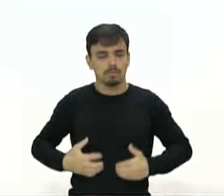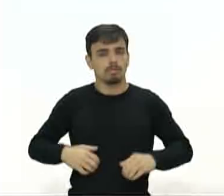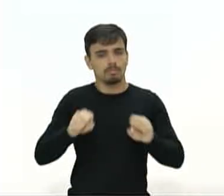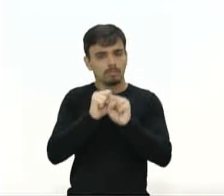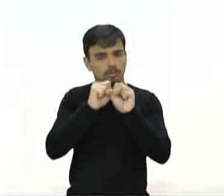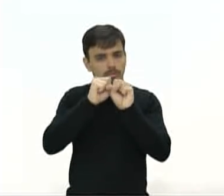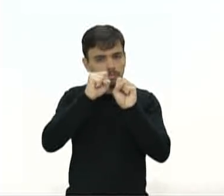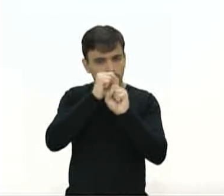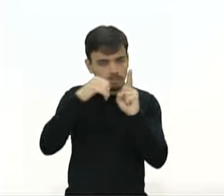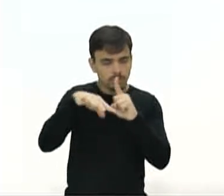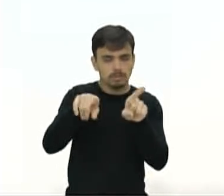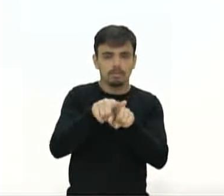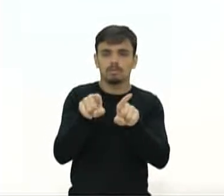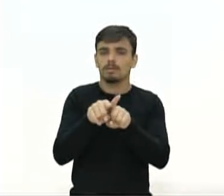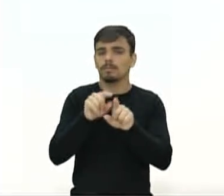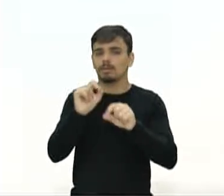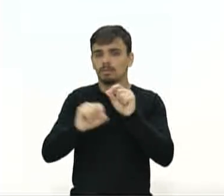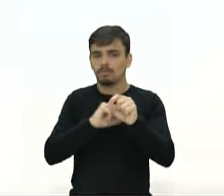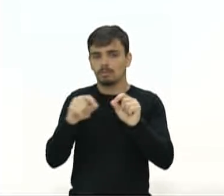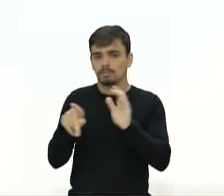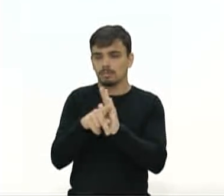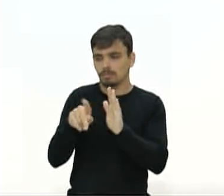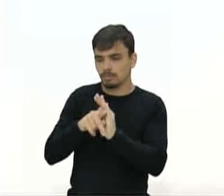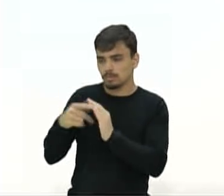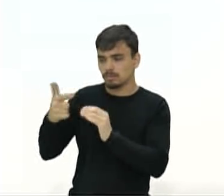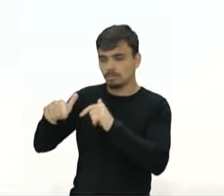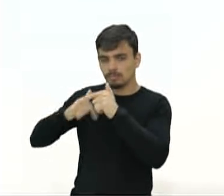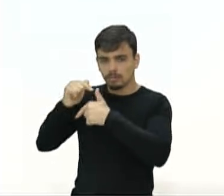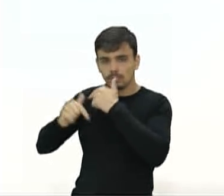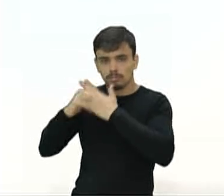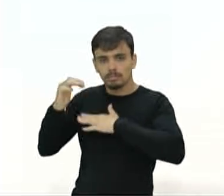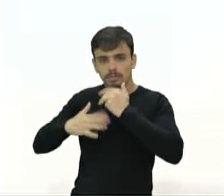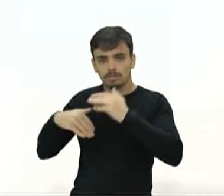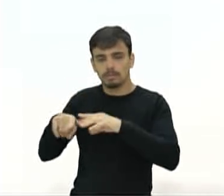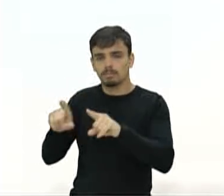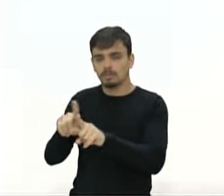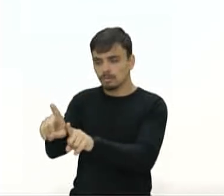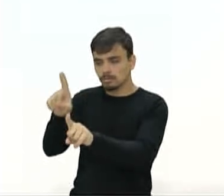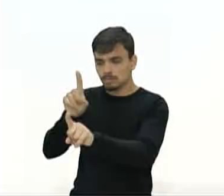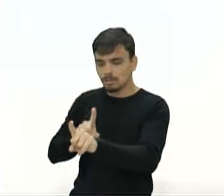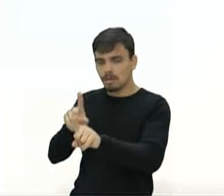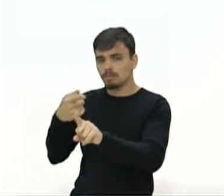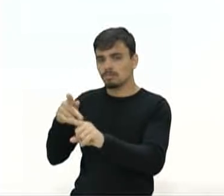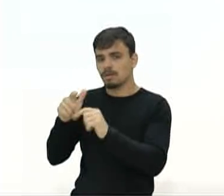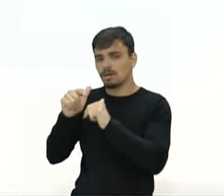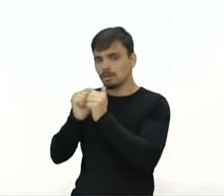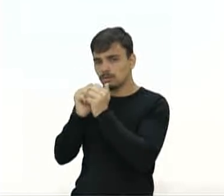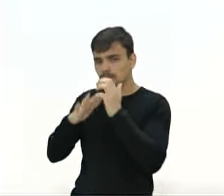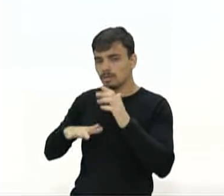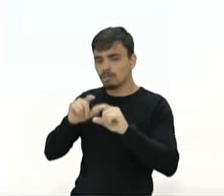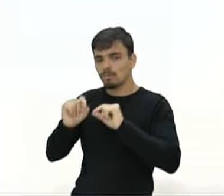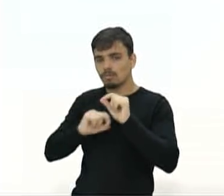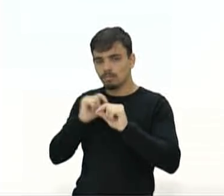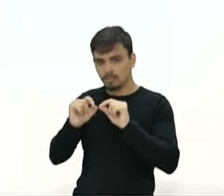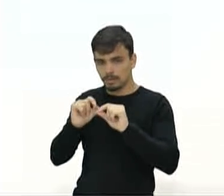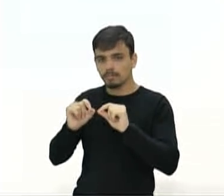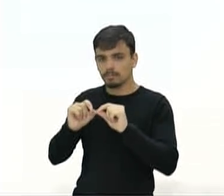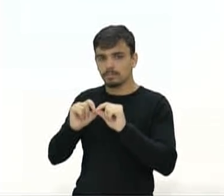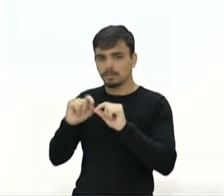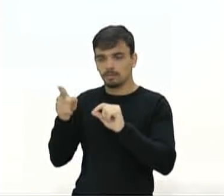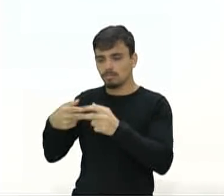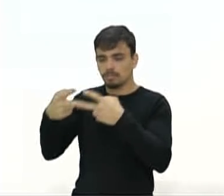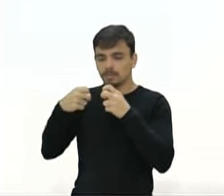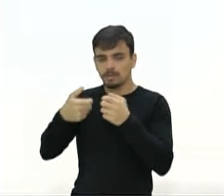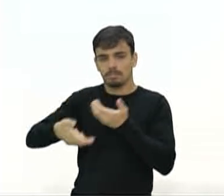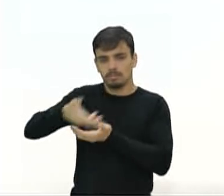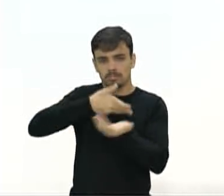E quando um indivíduo absorvido por sua tarefa se isola em sua atividade especial, já não percebe os